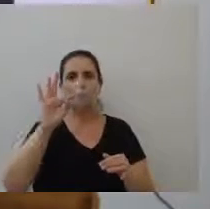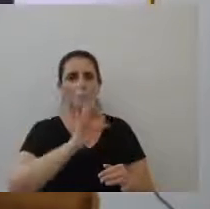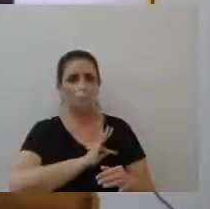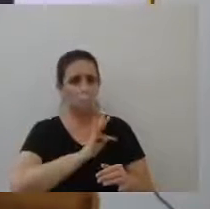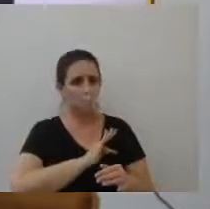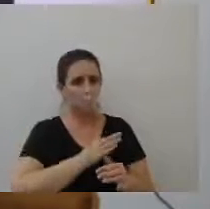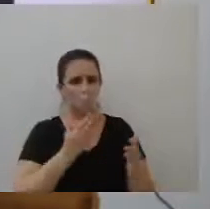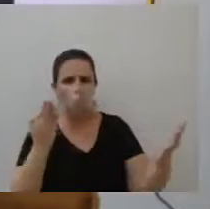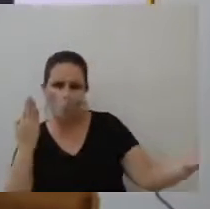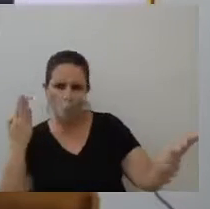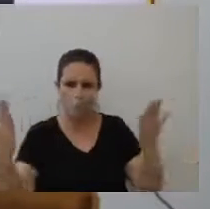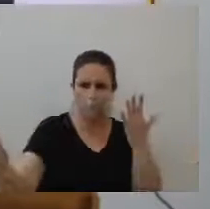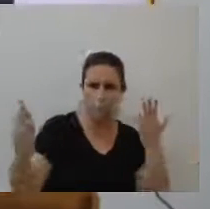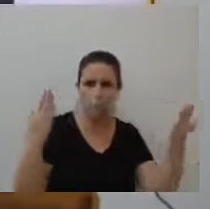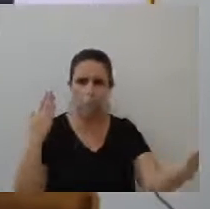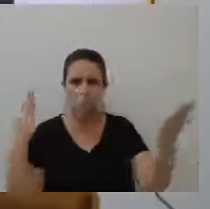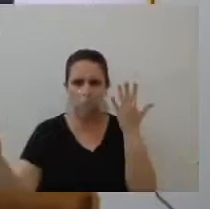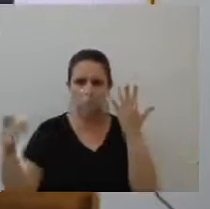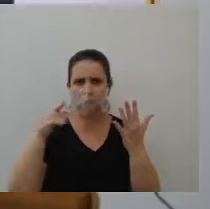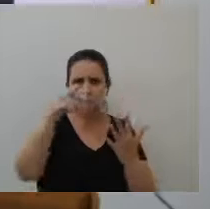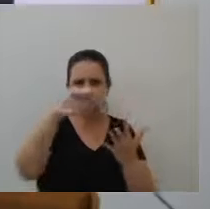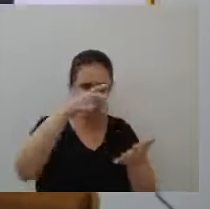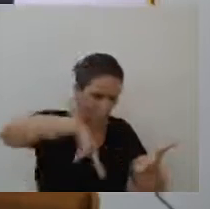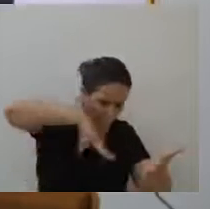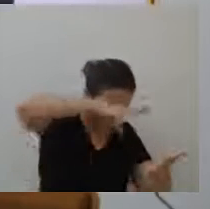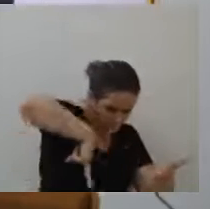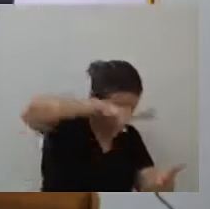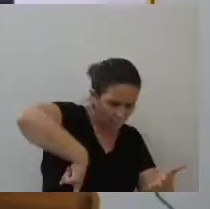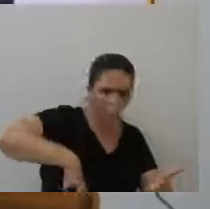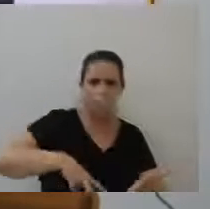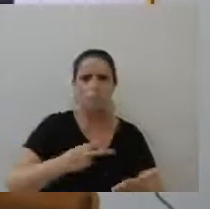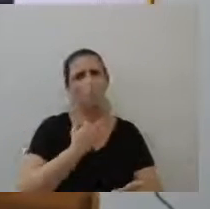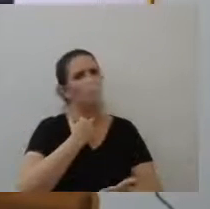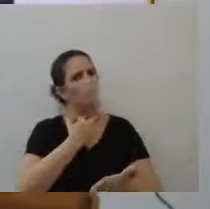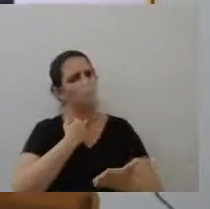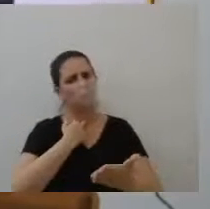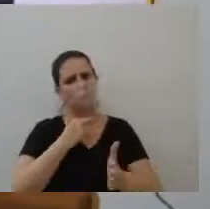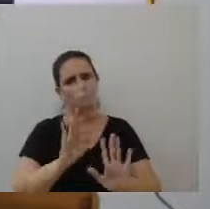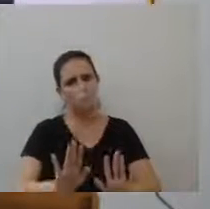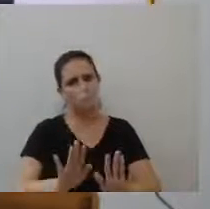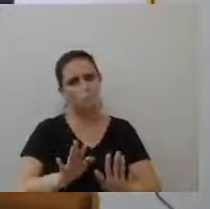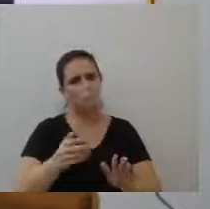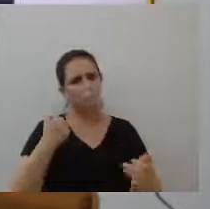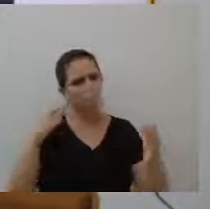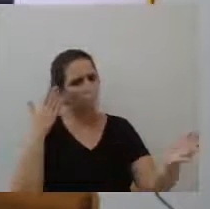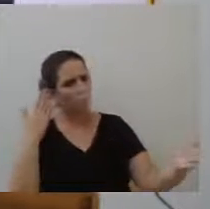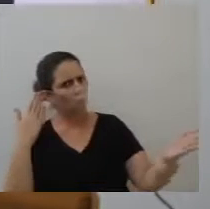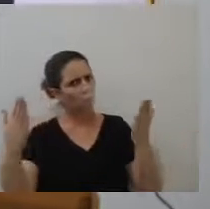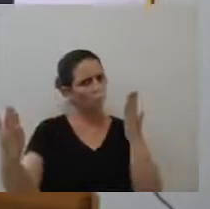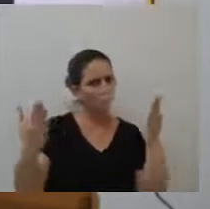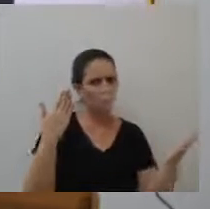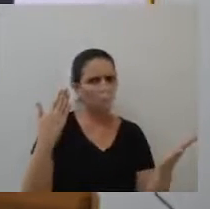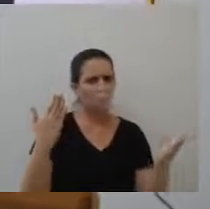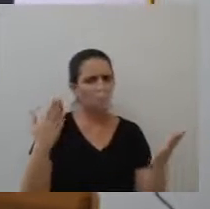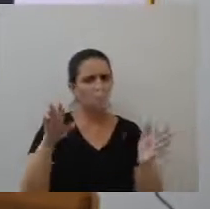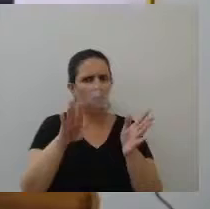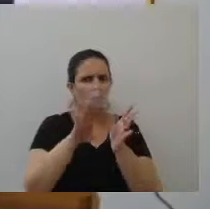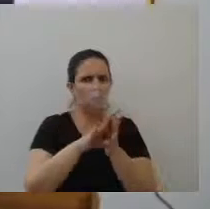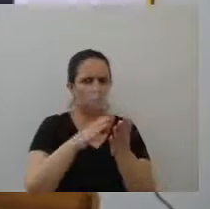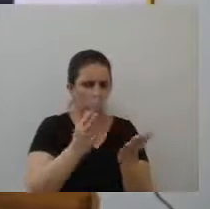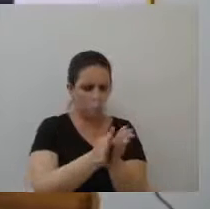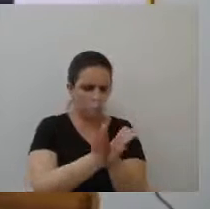atrás, você fica na defensiva para analisar melhor. A pessoa aqui foi bem exagerada. Dá uma olhadinha aqui, ó.